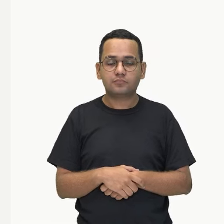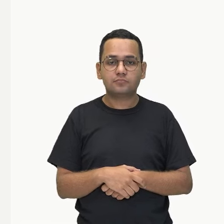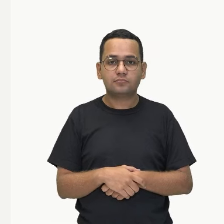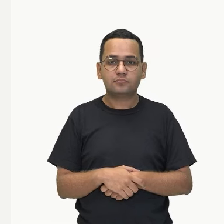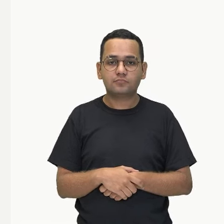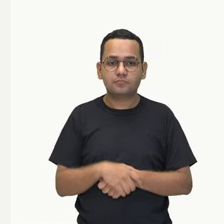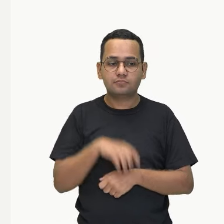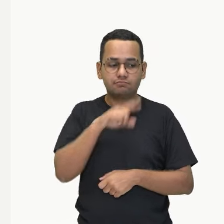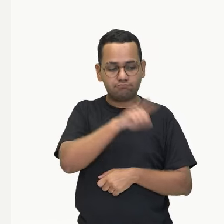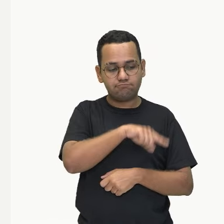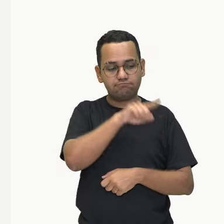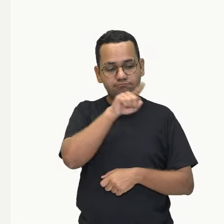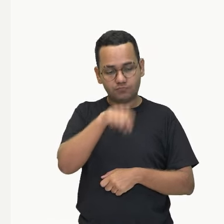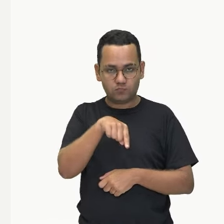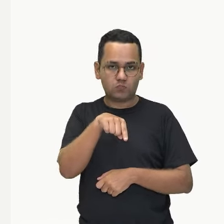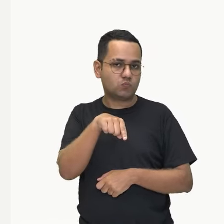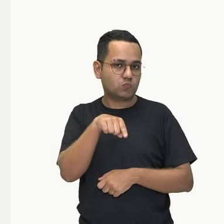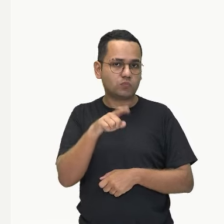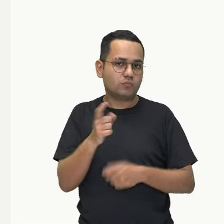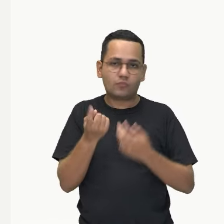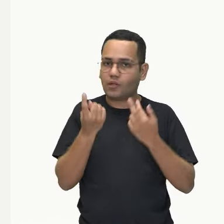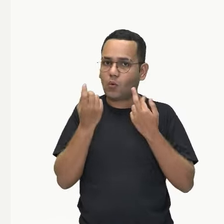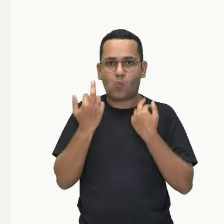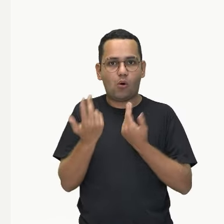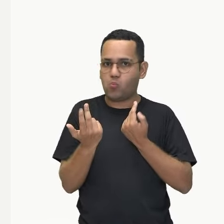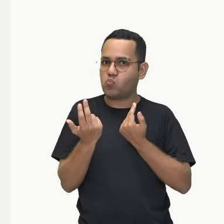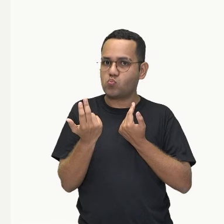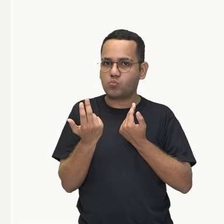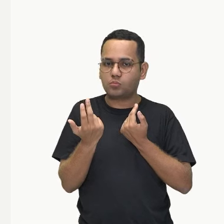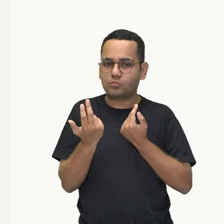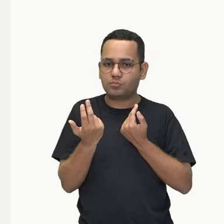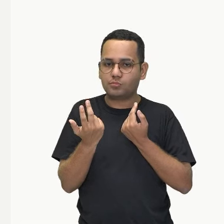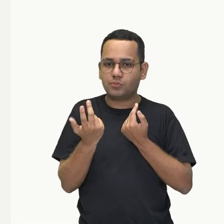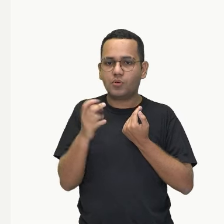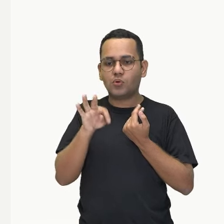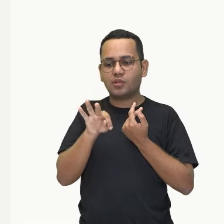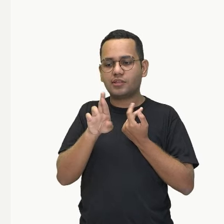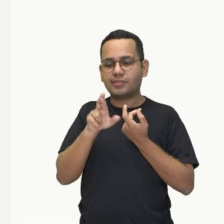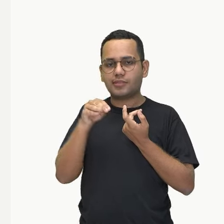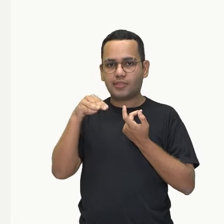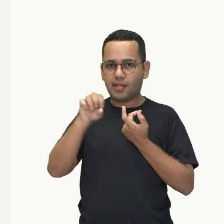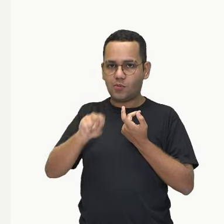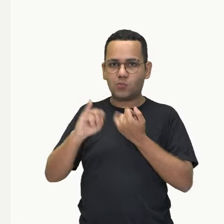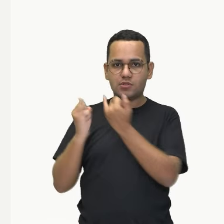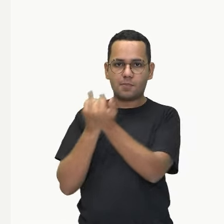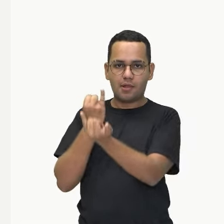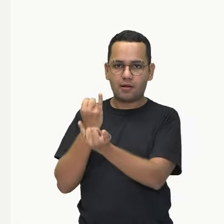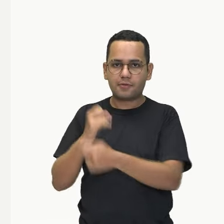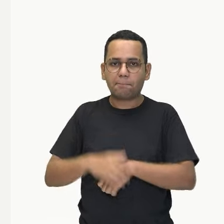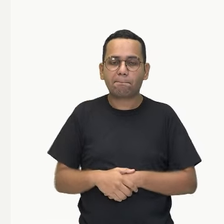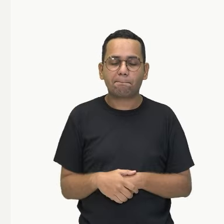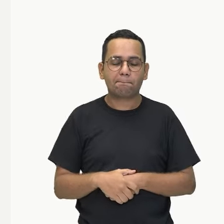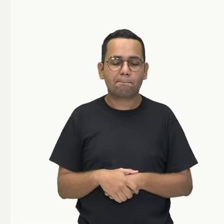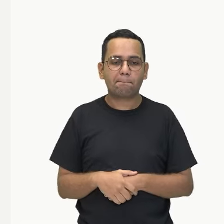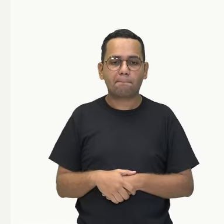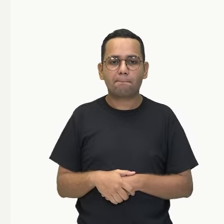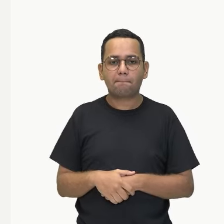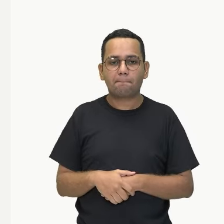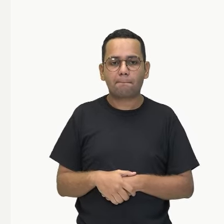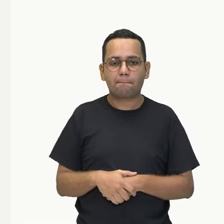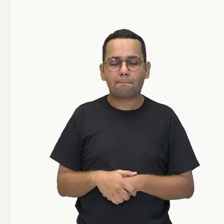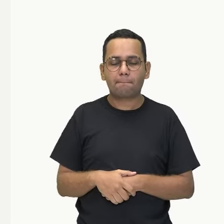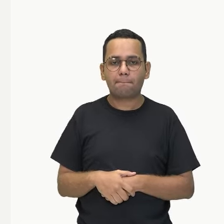são x ao quadrado. Eles possuem exatamente a mesma parte literal. Sendo assim,